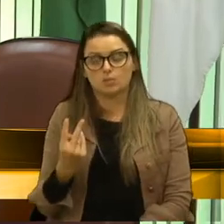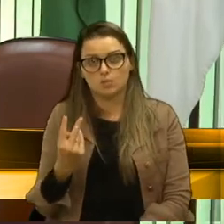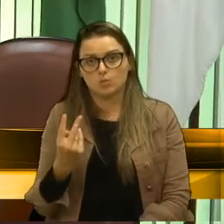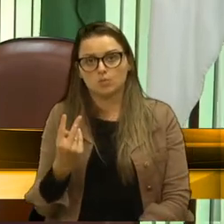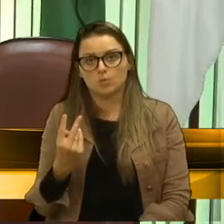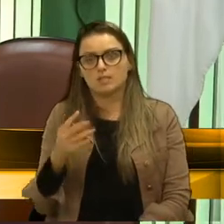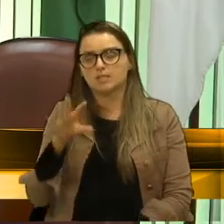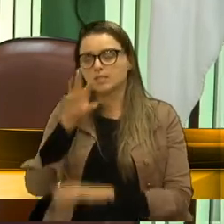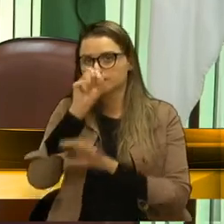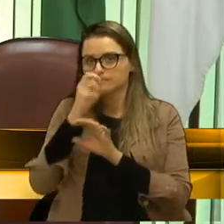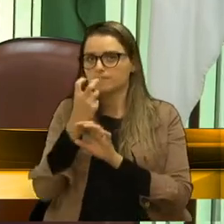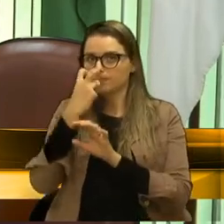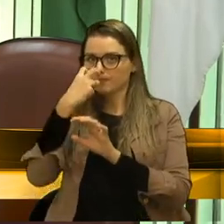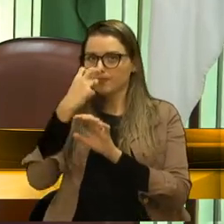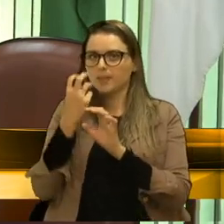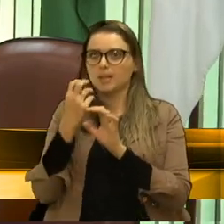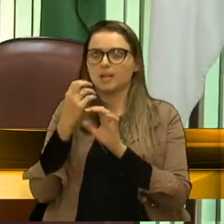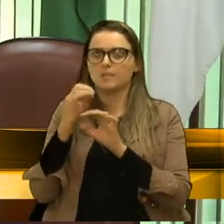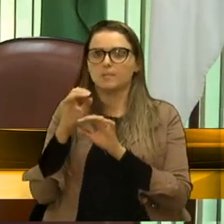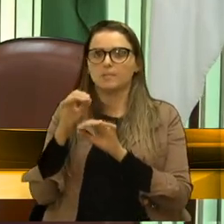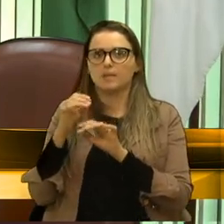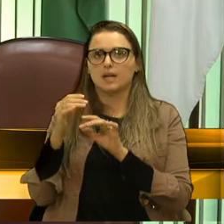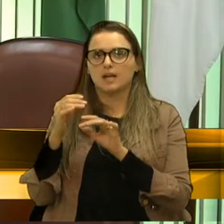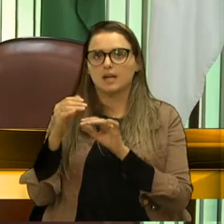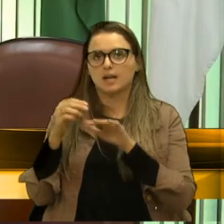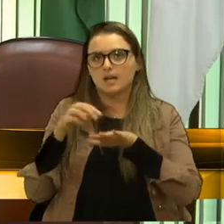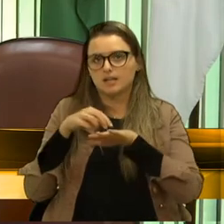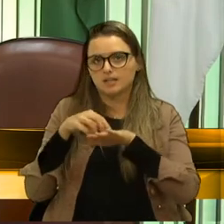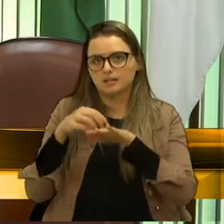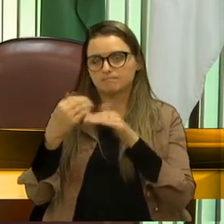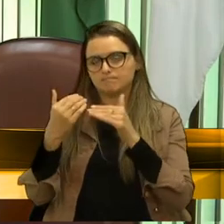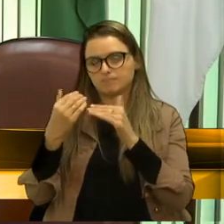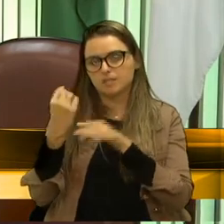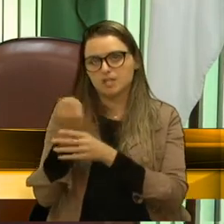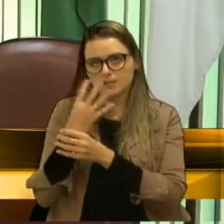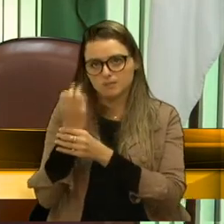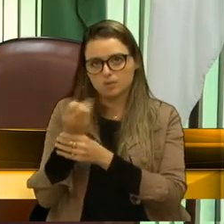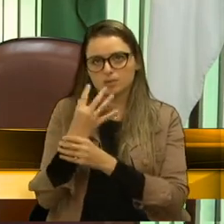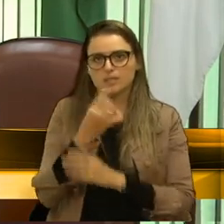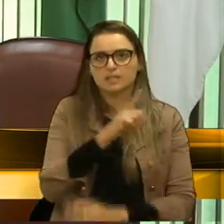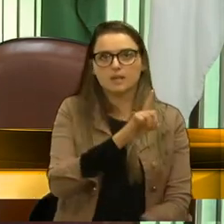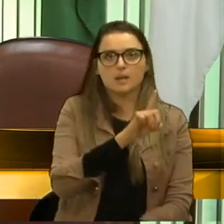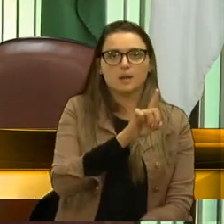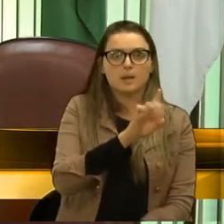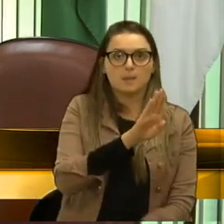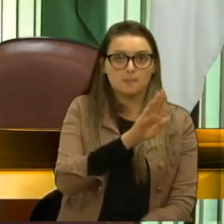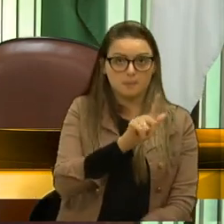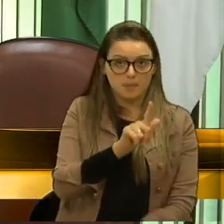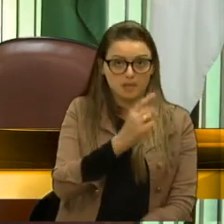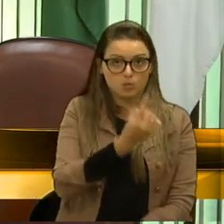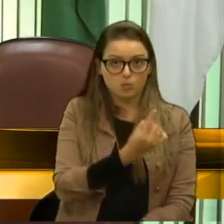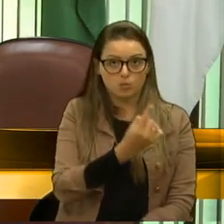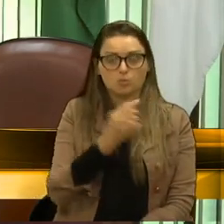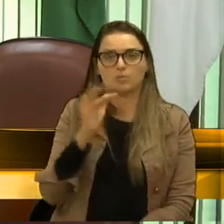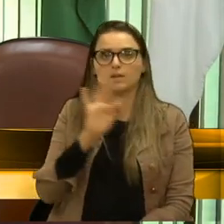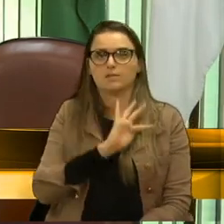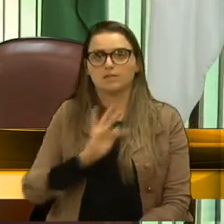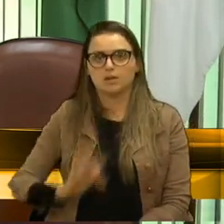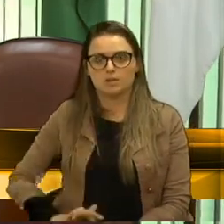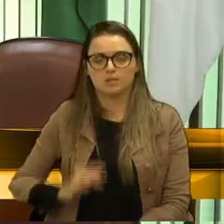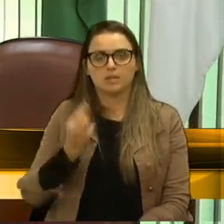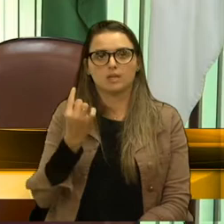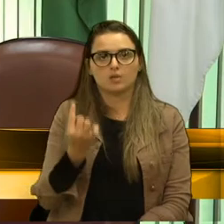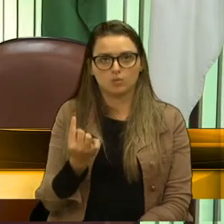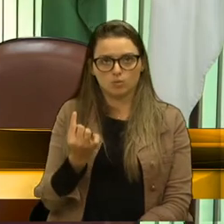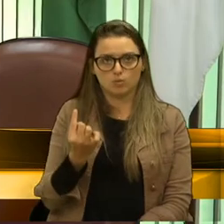2 respiradores para transporte. Bento recebeu 1 unidade. Farroupilha recebeu 1